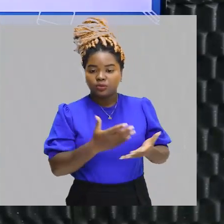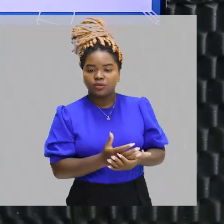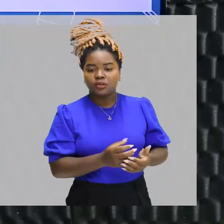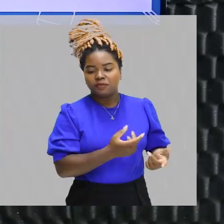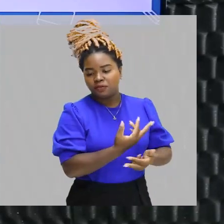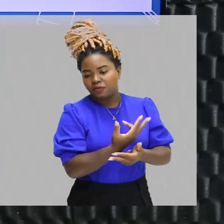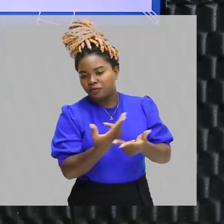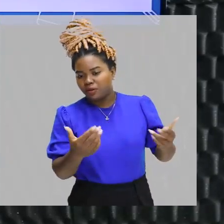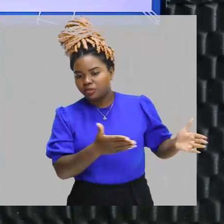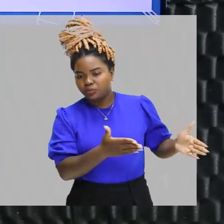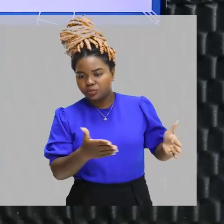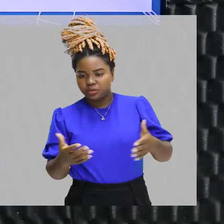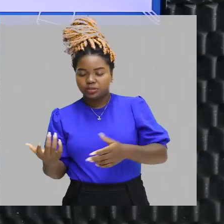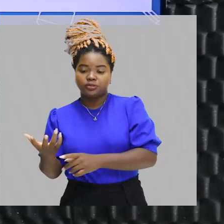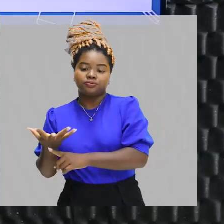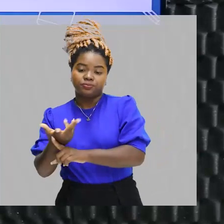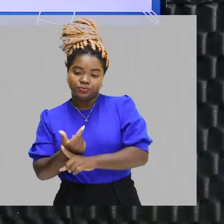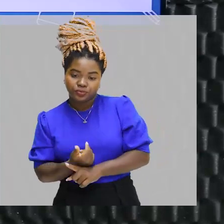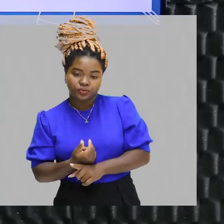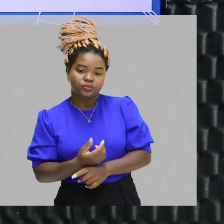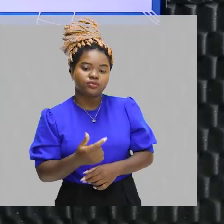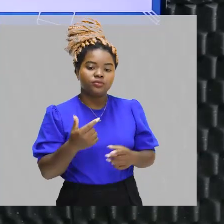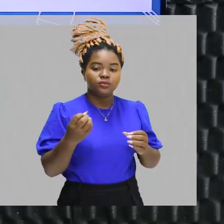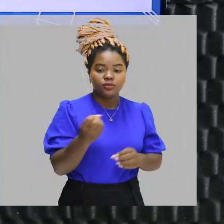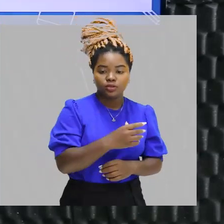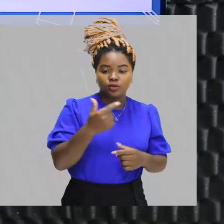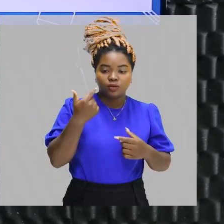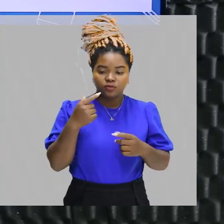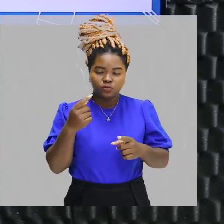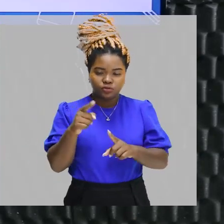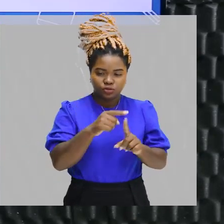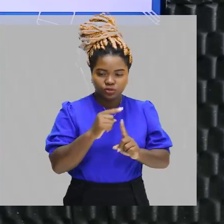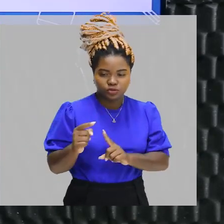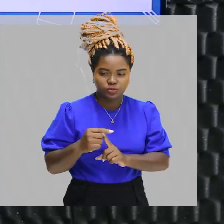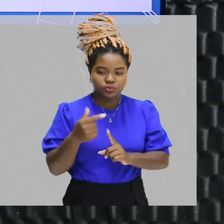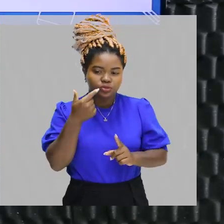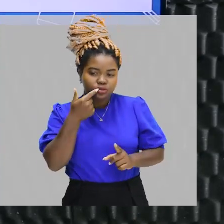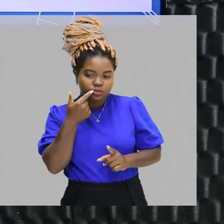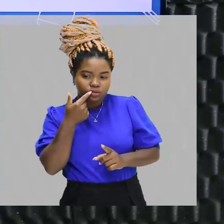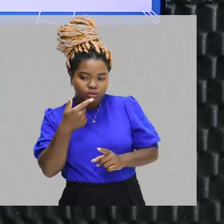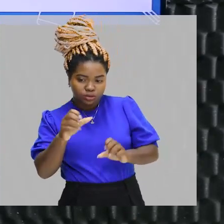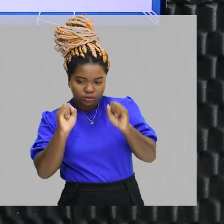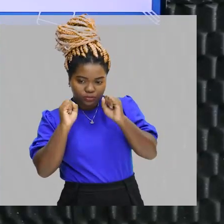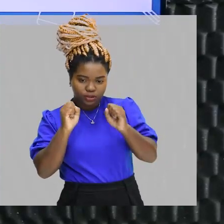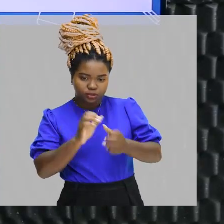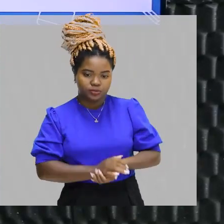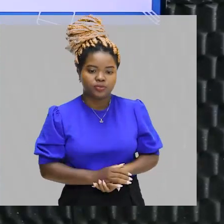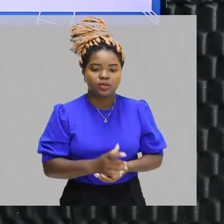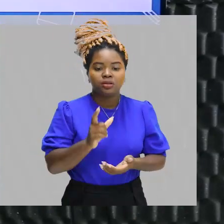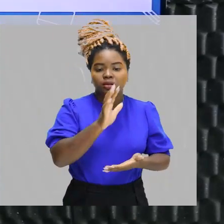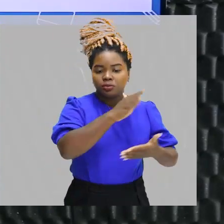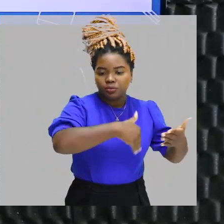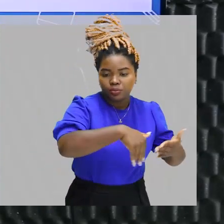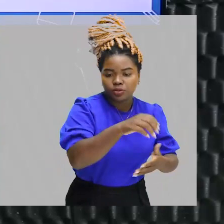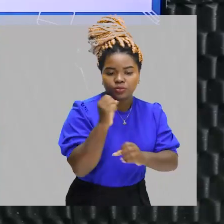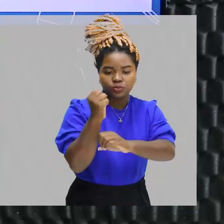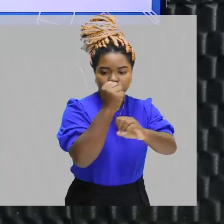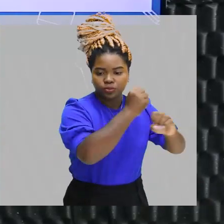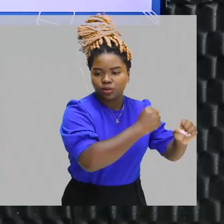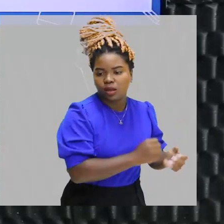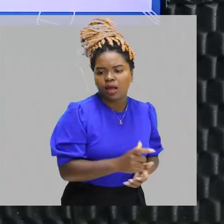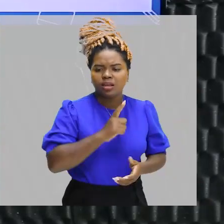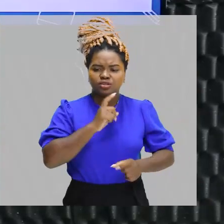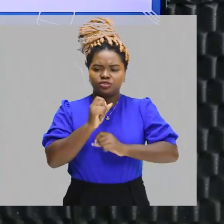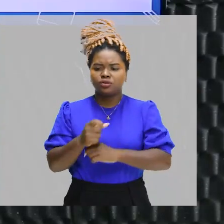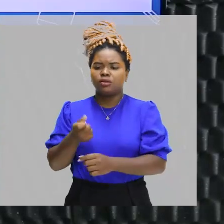seja, você vai ter novas linguagens. Até então, que eram consideradas artes plásticas, eram só desenho, pintura e escultura. Grafite, tatuagem,